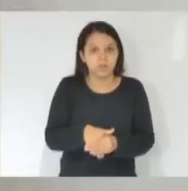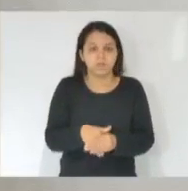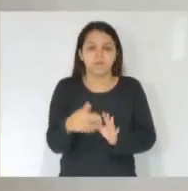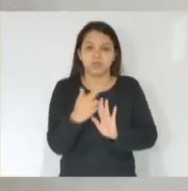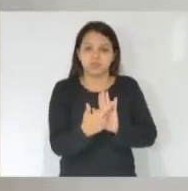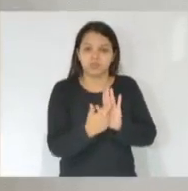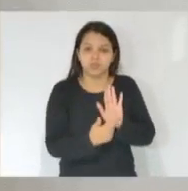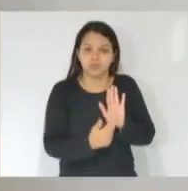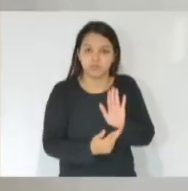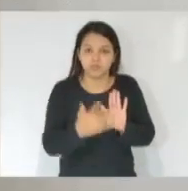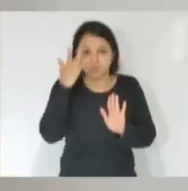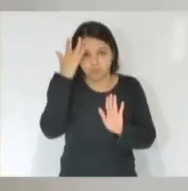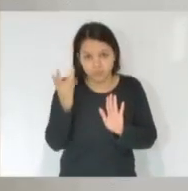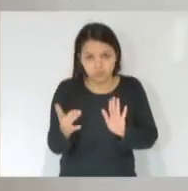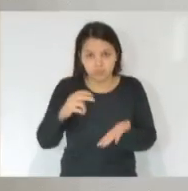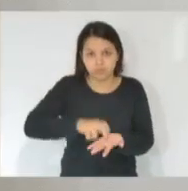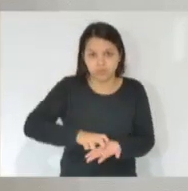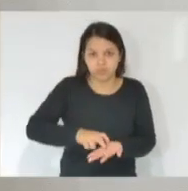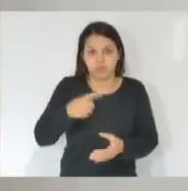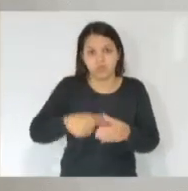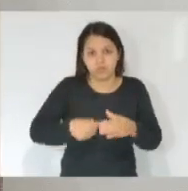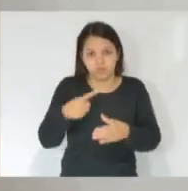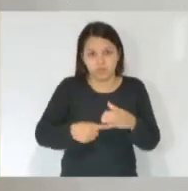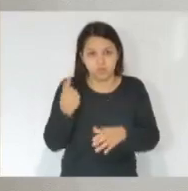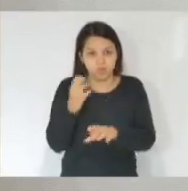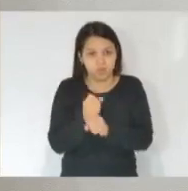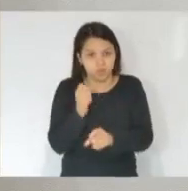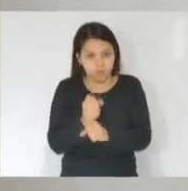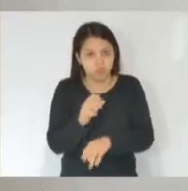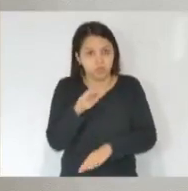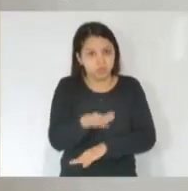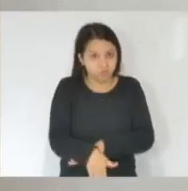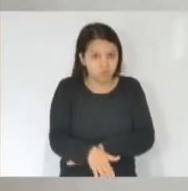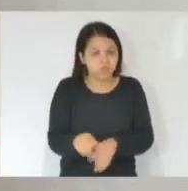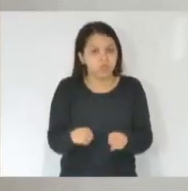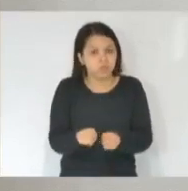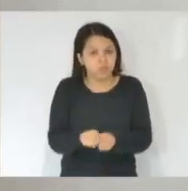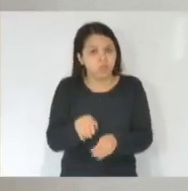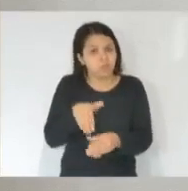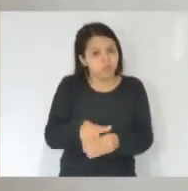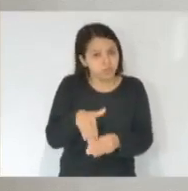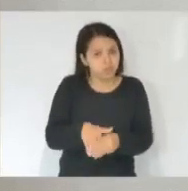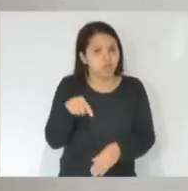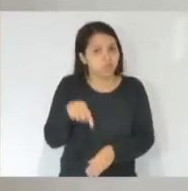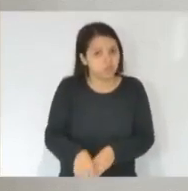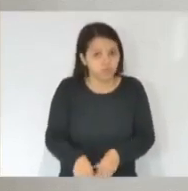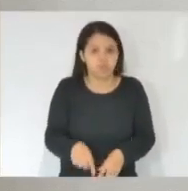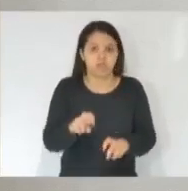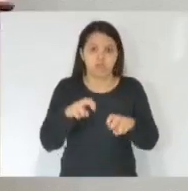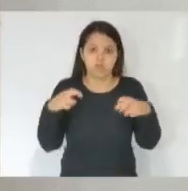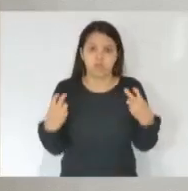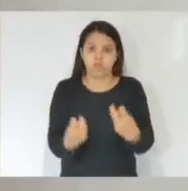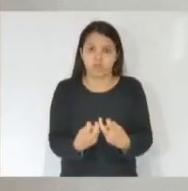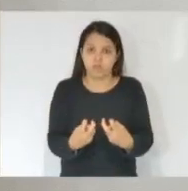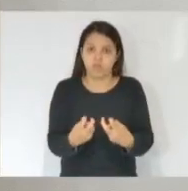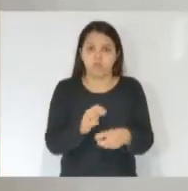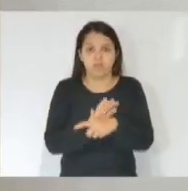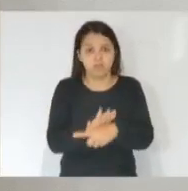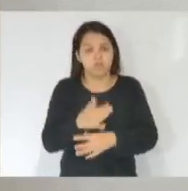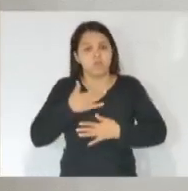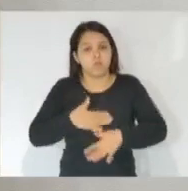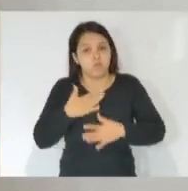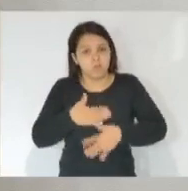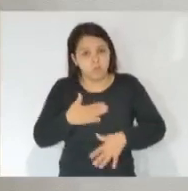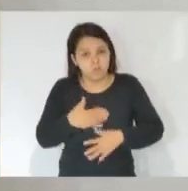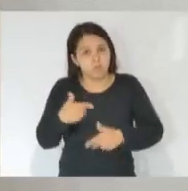Zé Milton, amanhã de manhã na Comissão de Finanças, à tarde possamos votar aqui em plenário, para dar tranquilidade para os segmentos